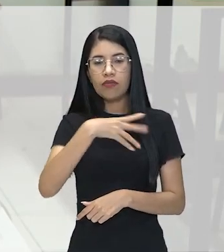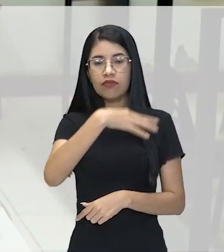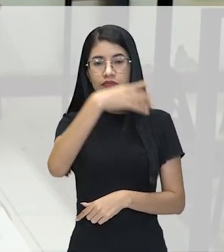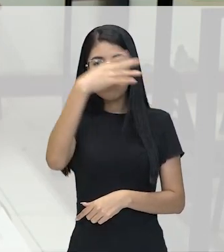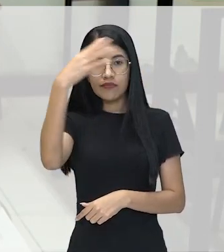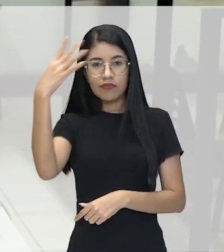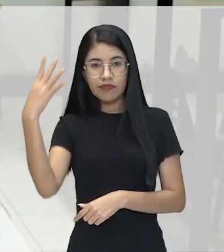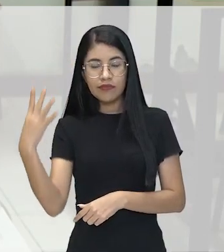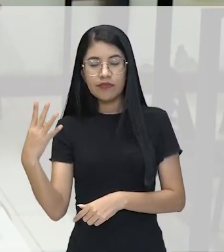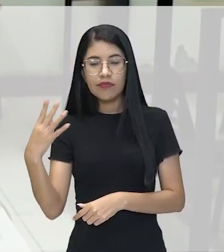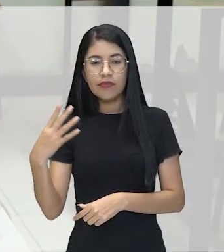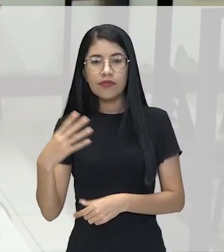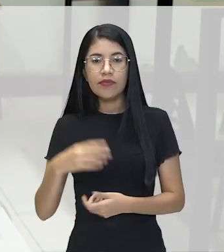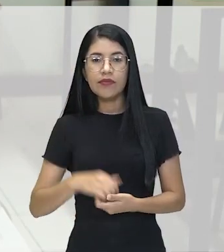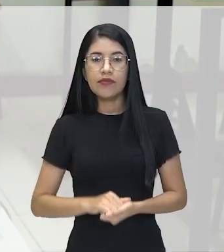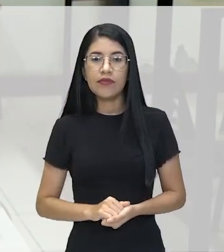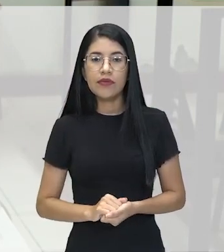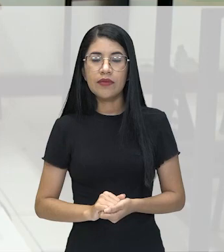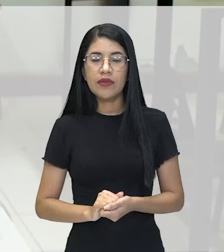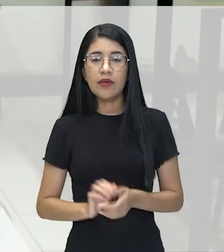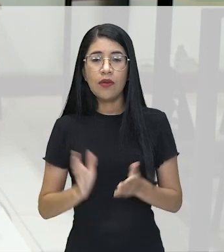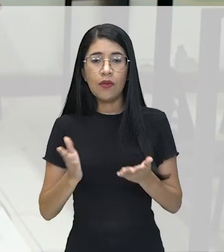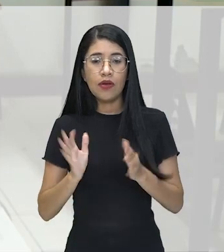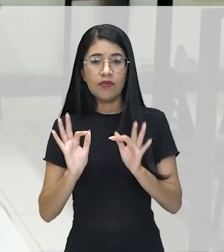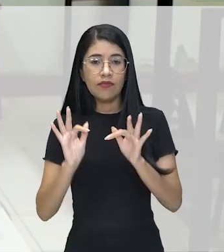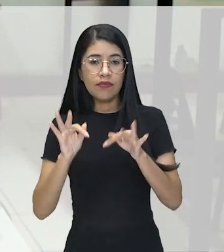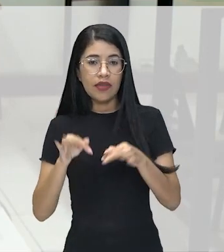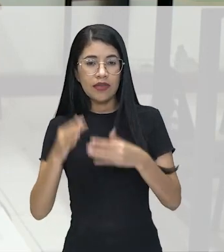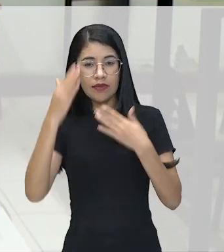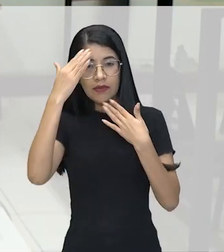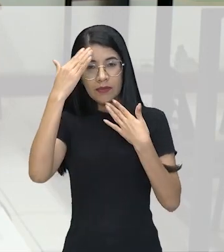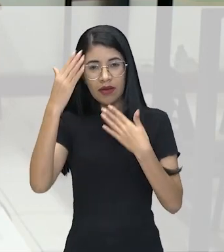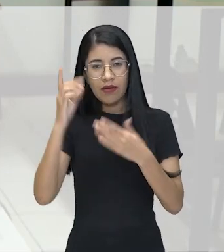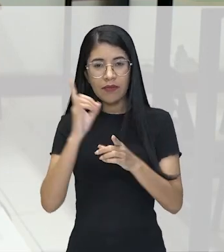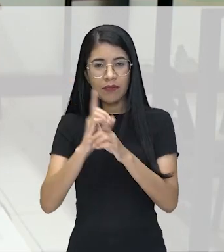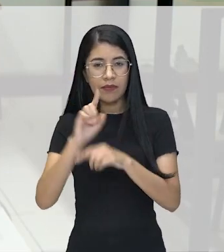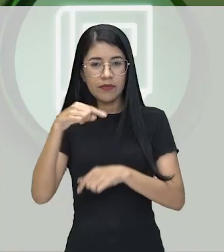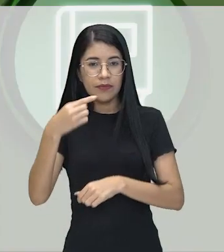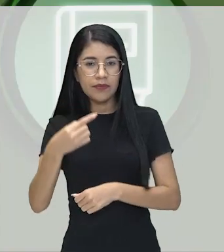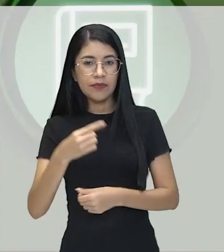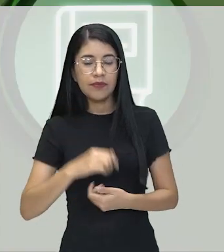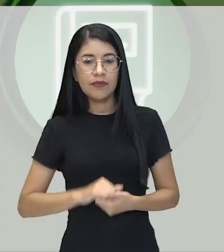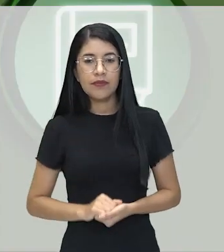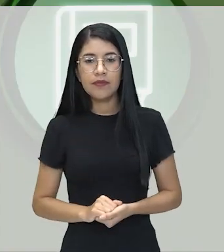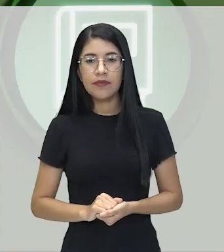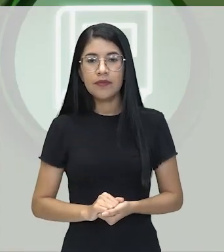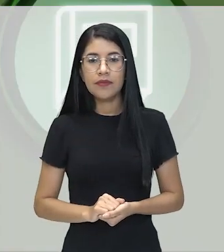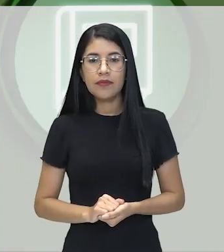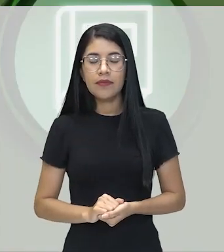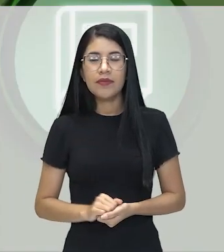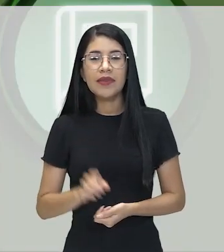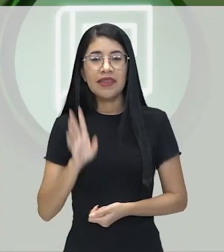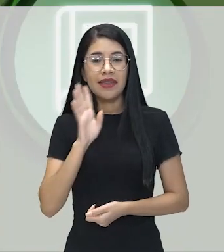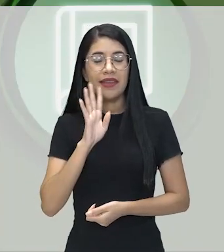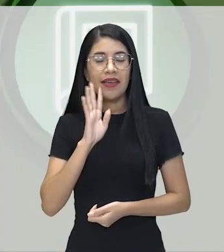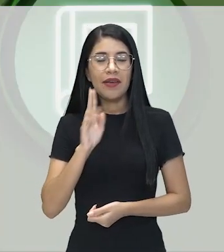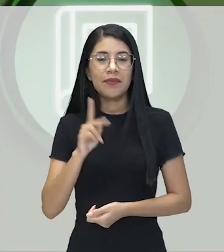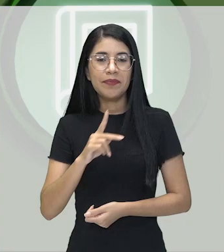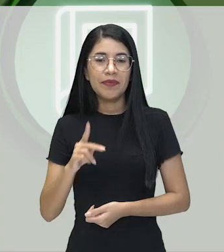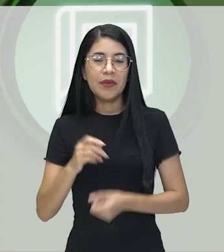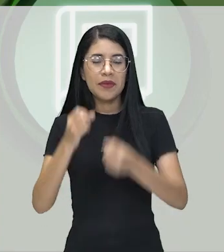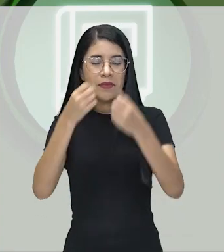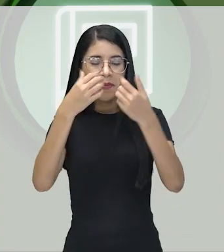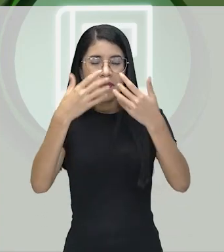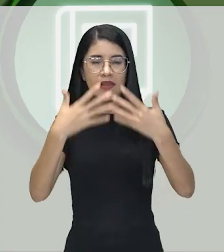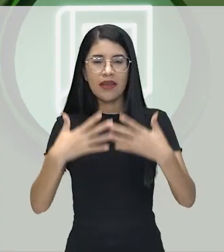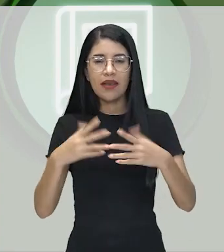céu. Por hoje é só. Muito obrigado e até a próxima. Que legal, professor, aí falando